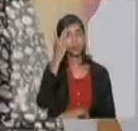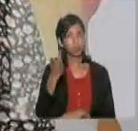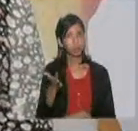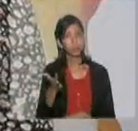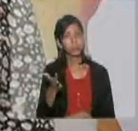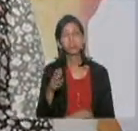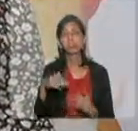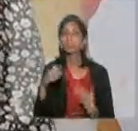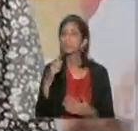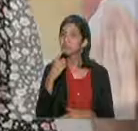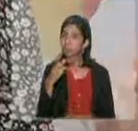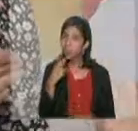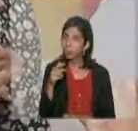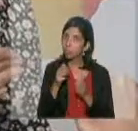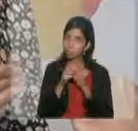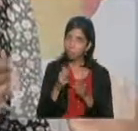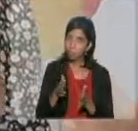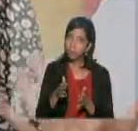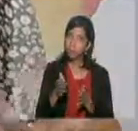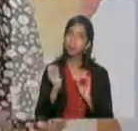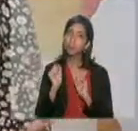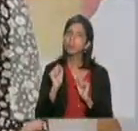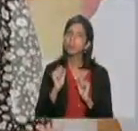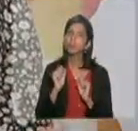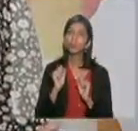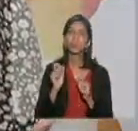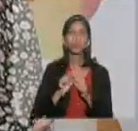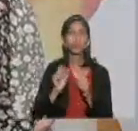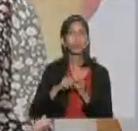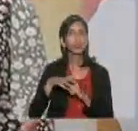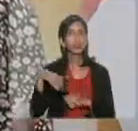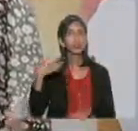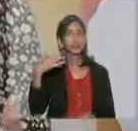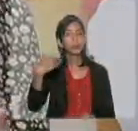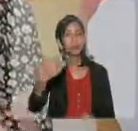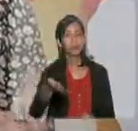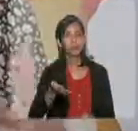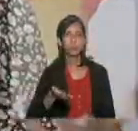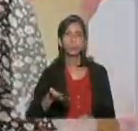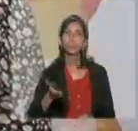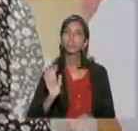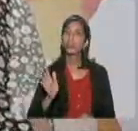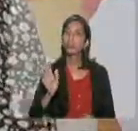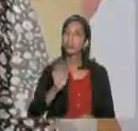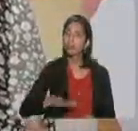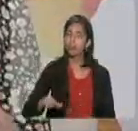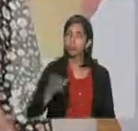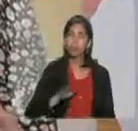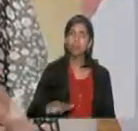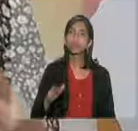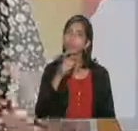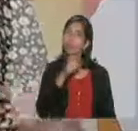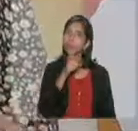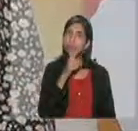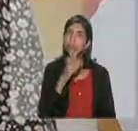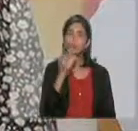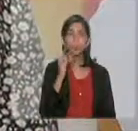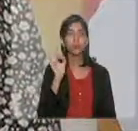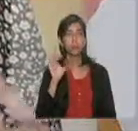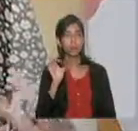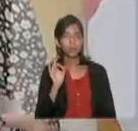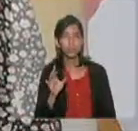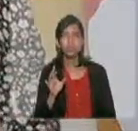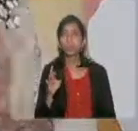fica mais fácil ainda. Então, se você não consegue no princípio, começa a fazer isso um pouquinho mais tarde, quando a criança já realmente consegue comer